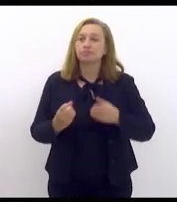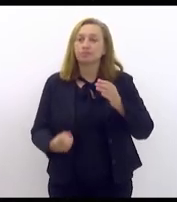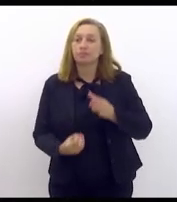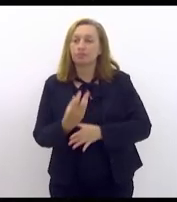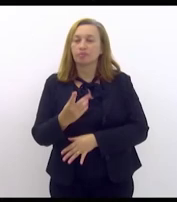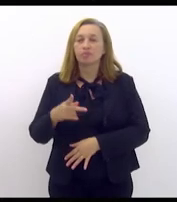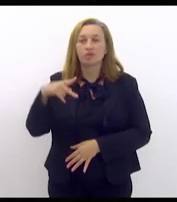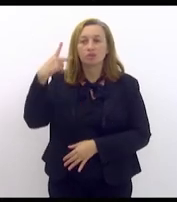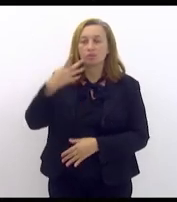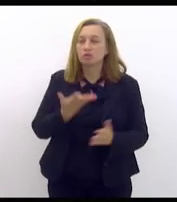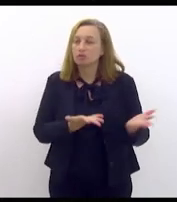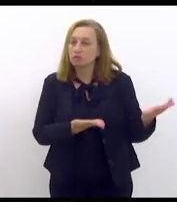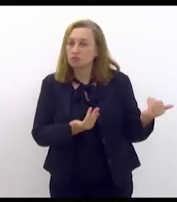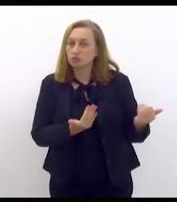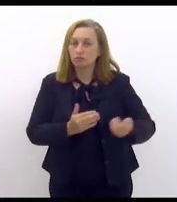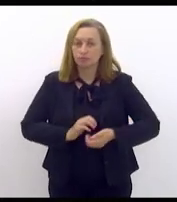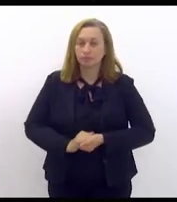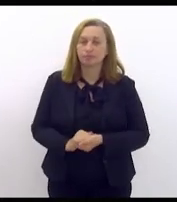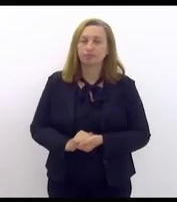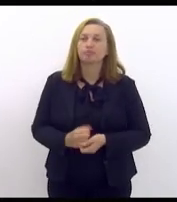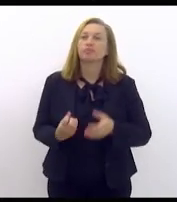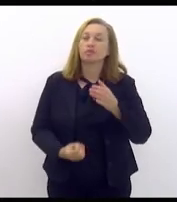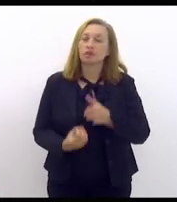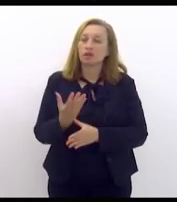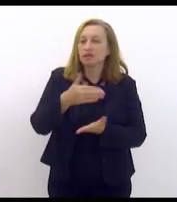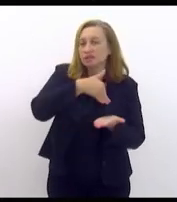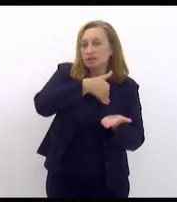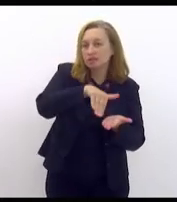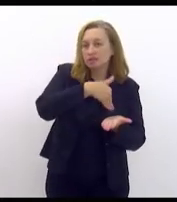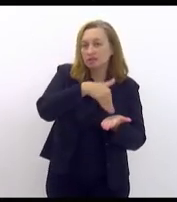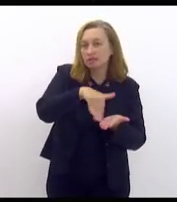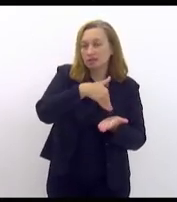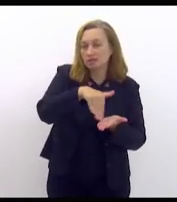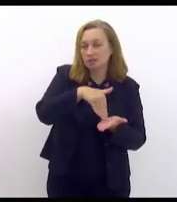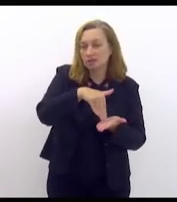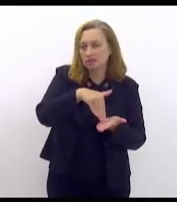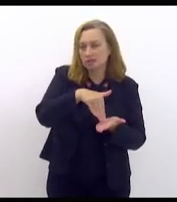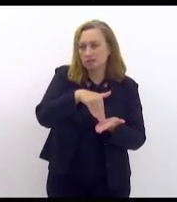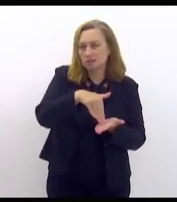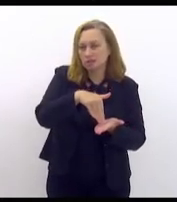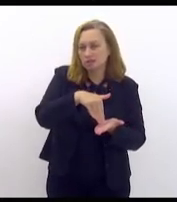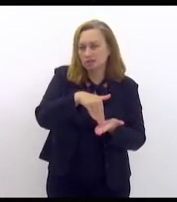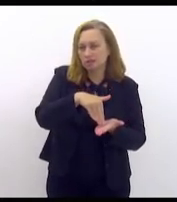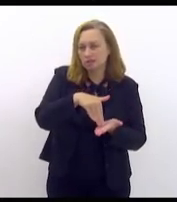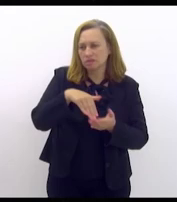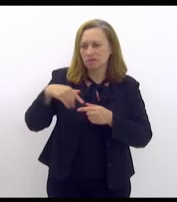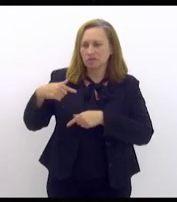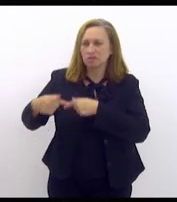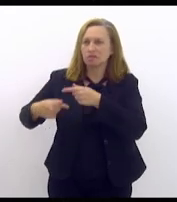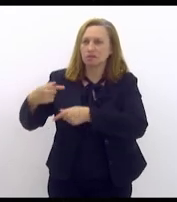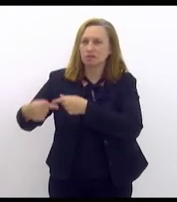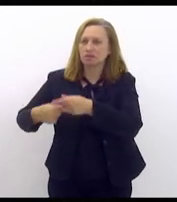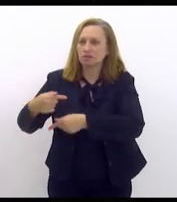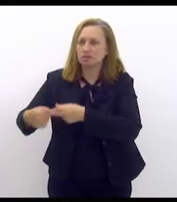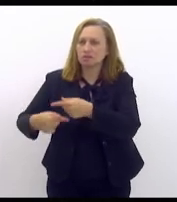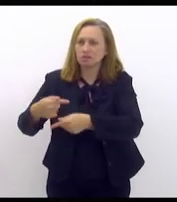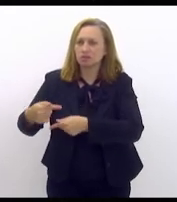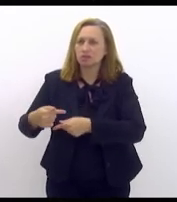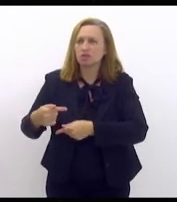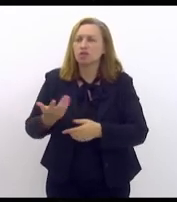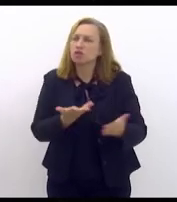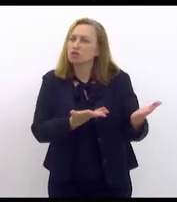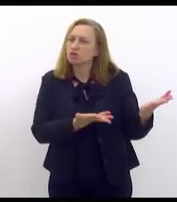de juventude. Foi criada a Secretaria Intergeracional de Juventude e Envelhecimento